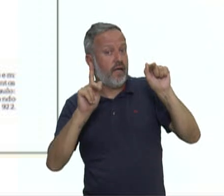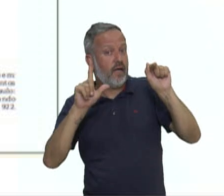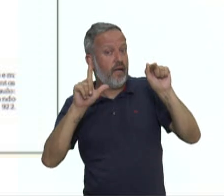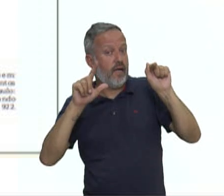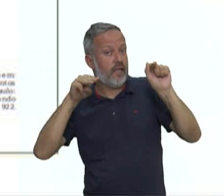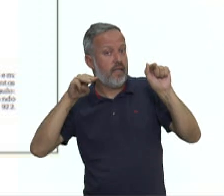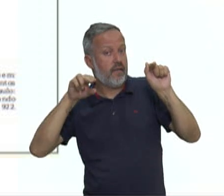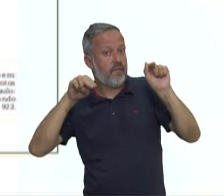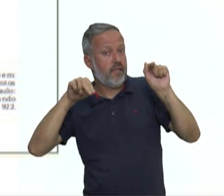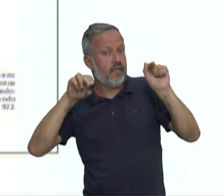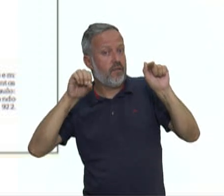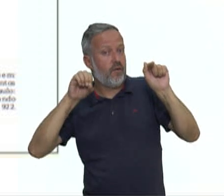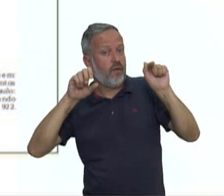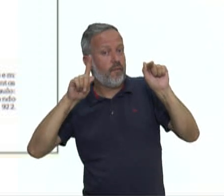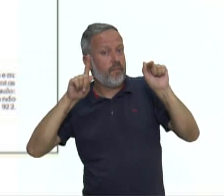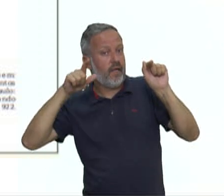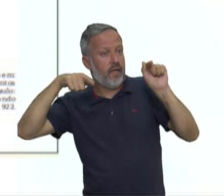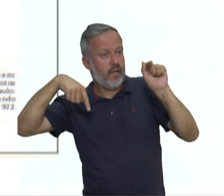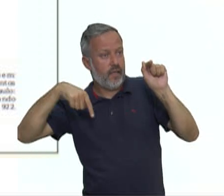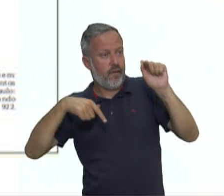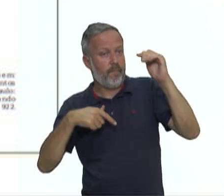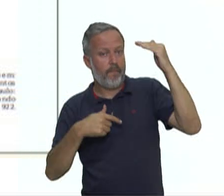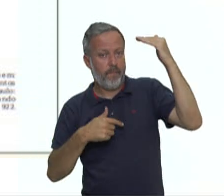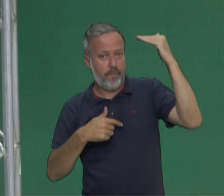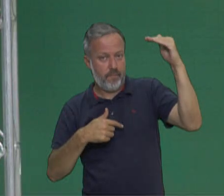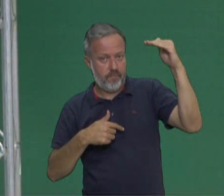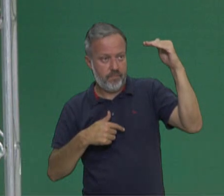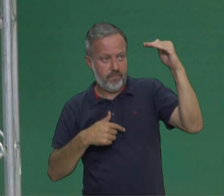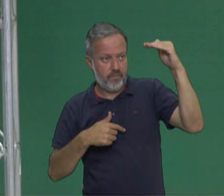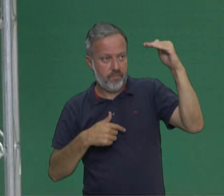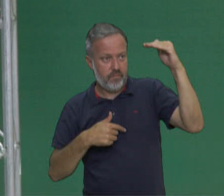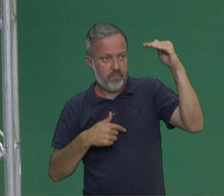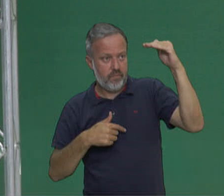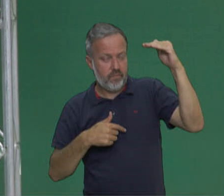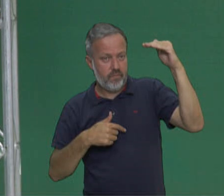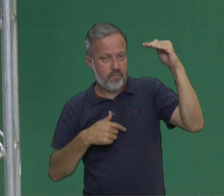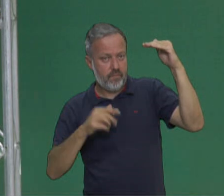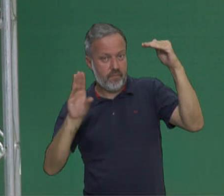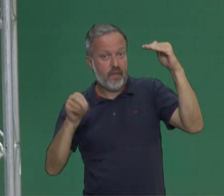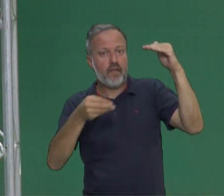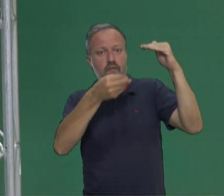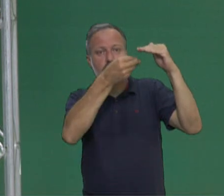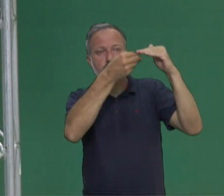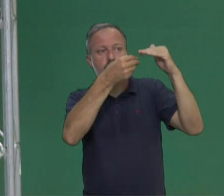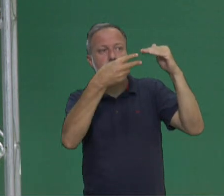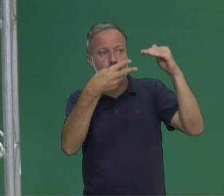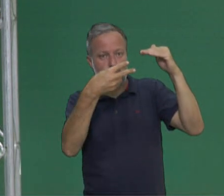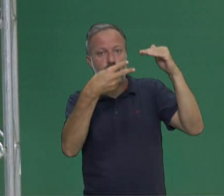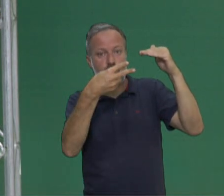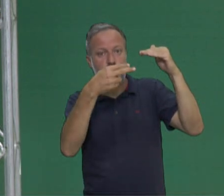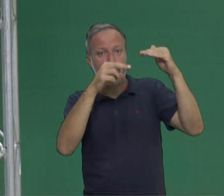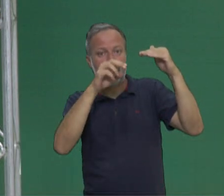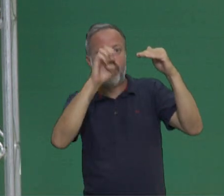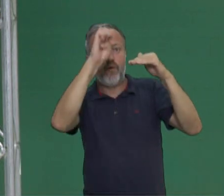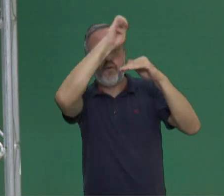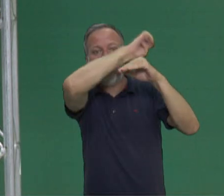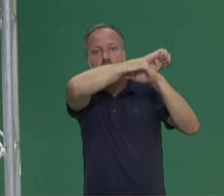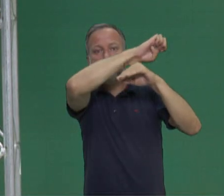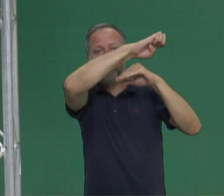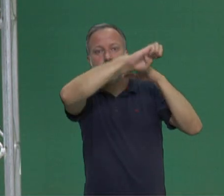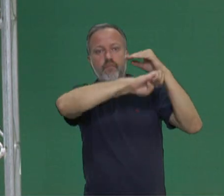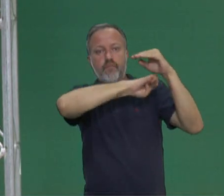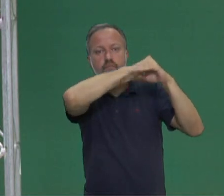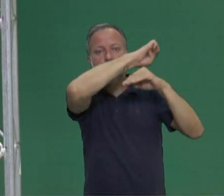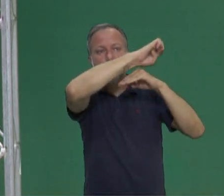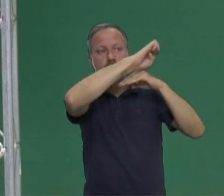primeira camada com elétrons, primeiro período. Cabem 2 elétrons na primeira camada, não cabem? Elementos que têm 1 elétron